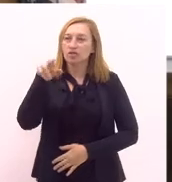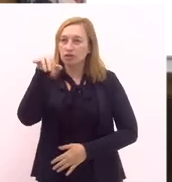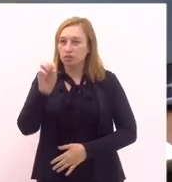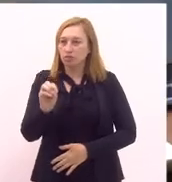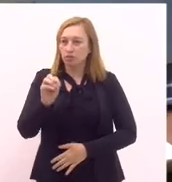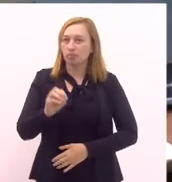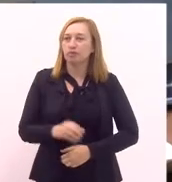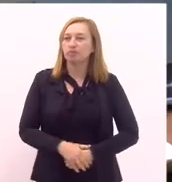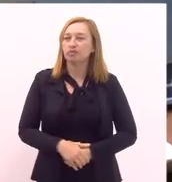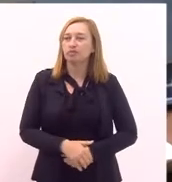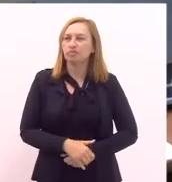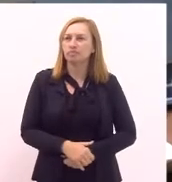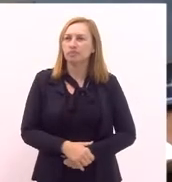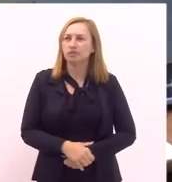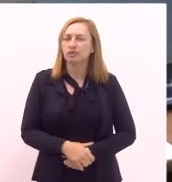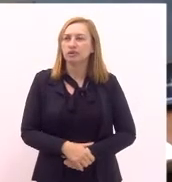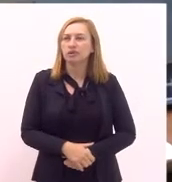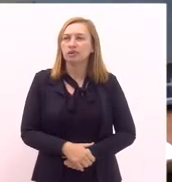Goiano